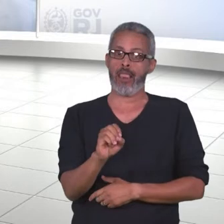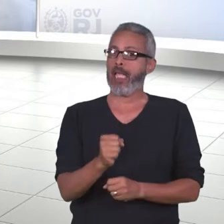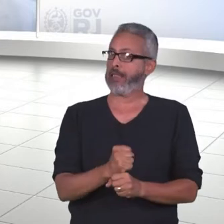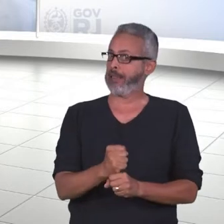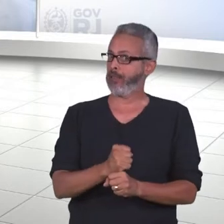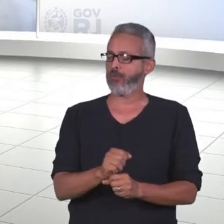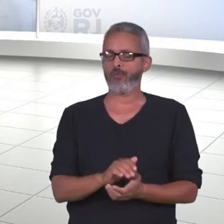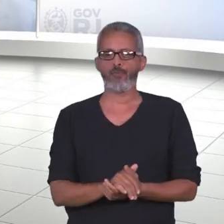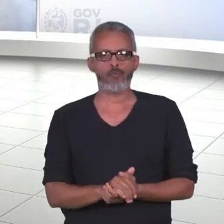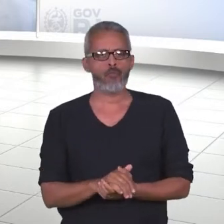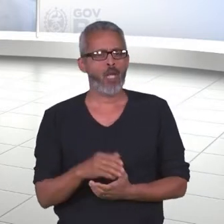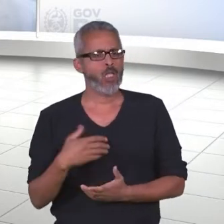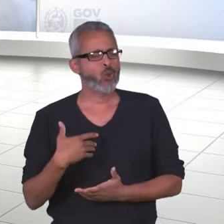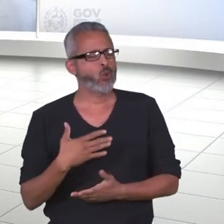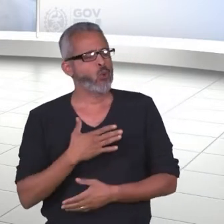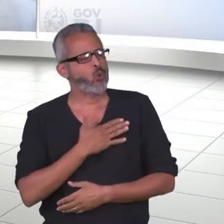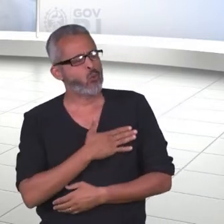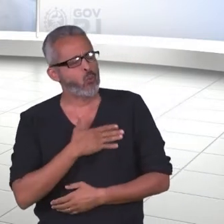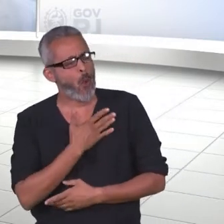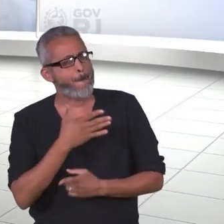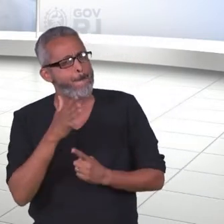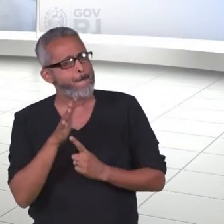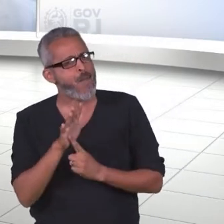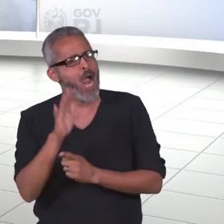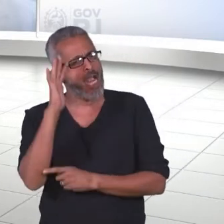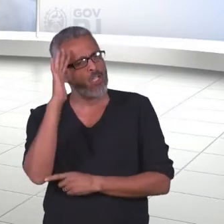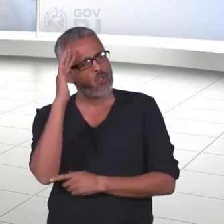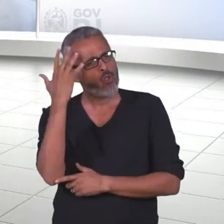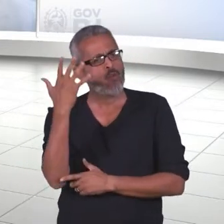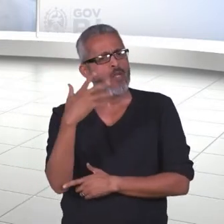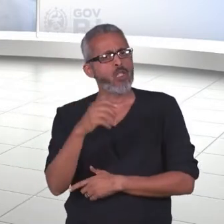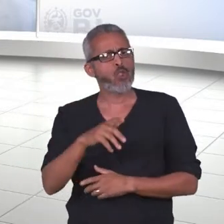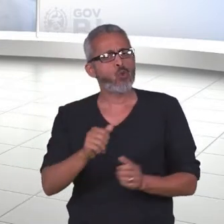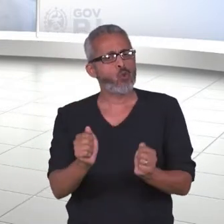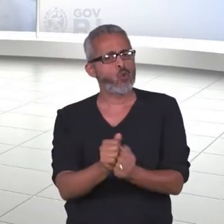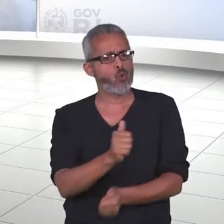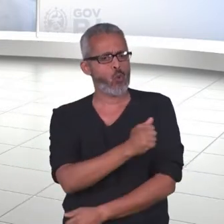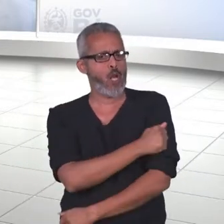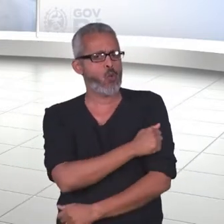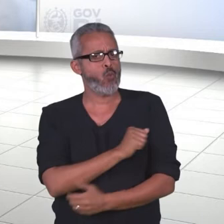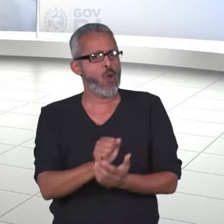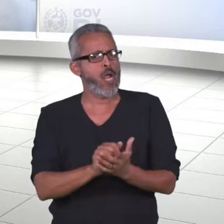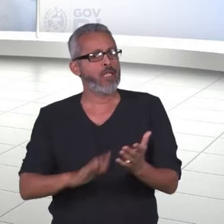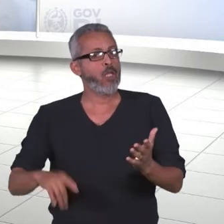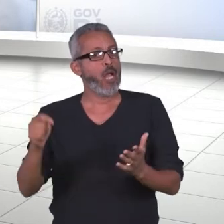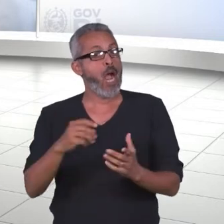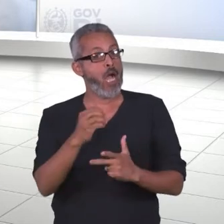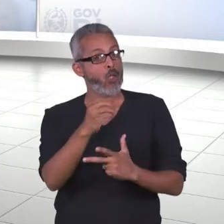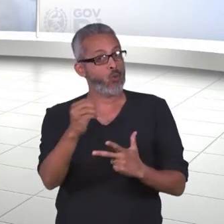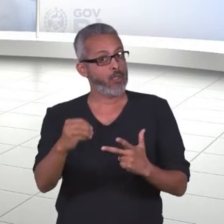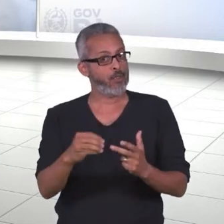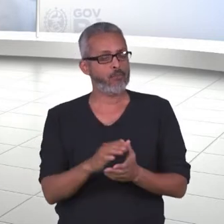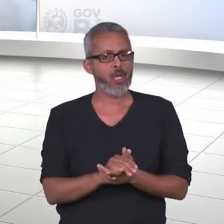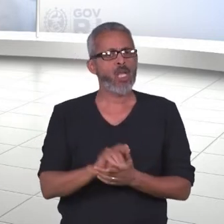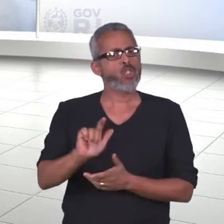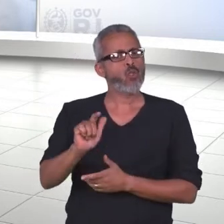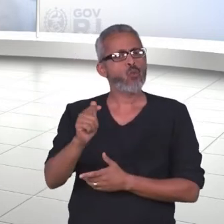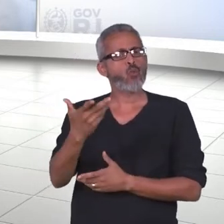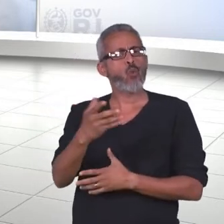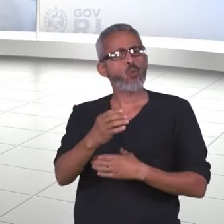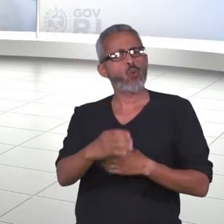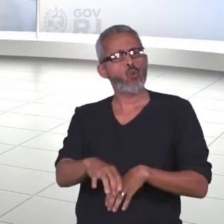anos. Gosto muito de apresentar e resolver com os meus alunos as questões das provas do Enem e de